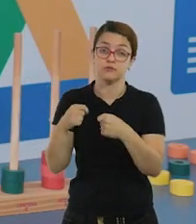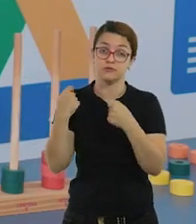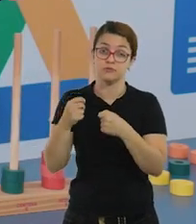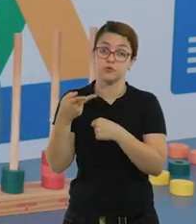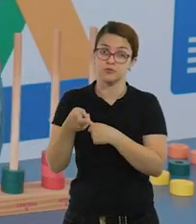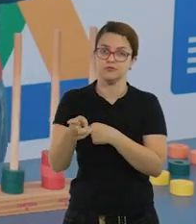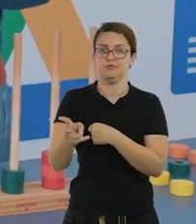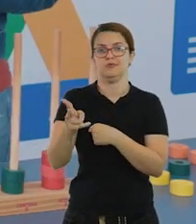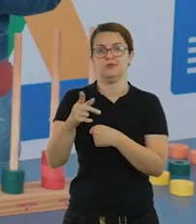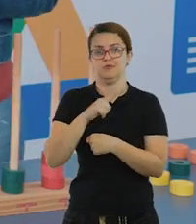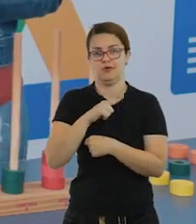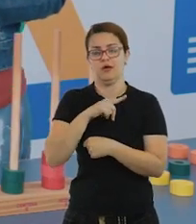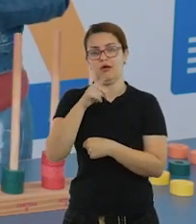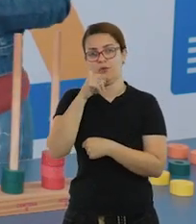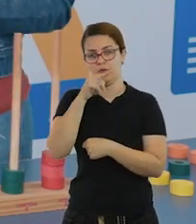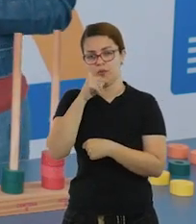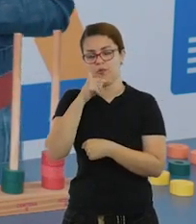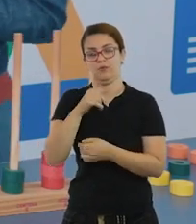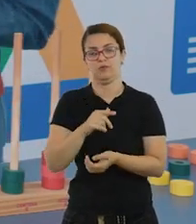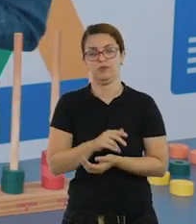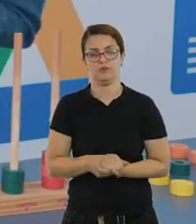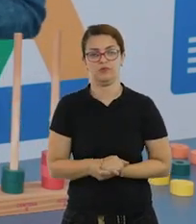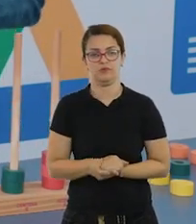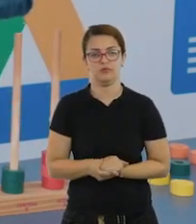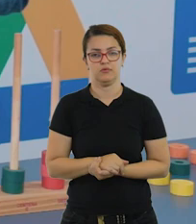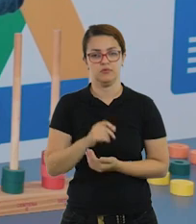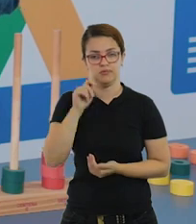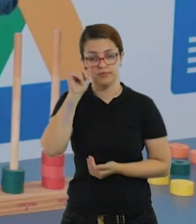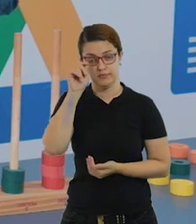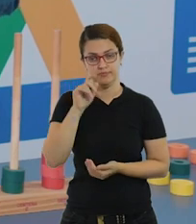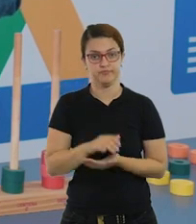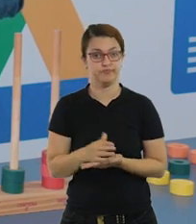ela continue aqui durante muitos anos ainda, tá bom?